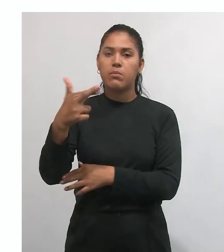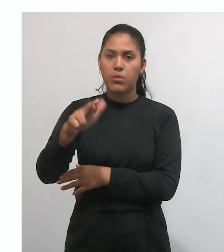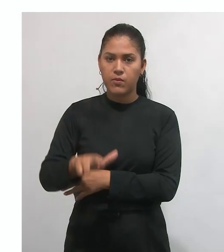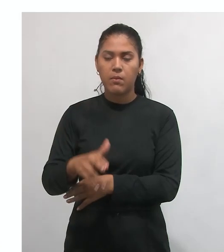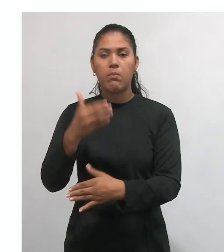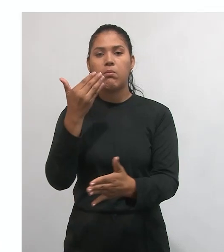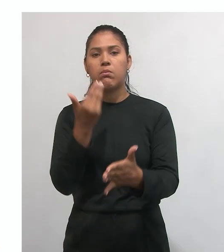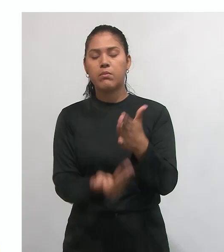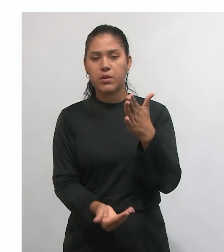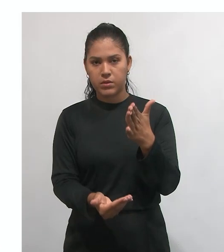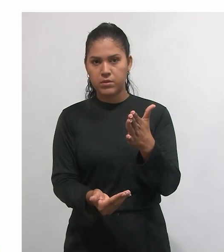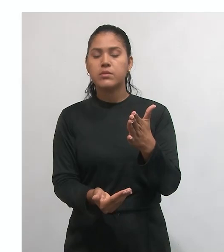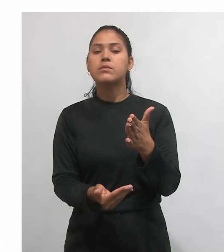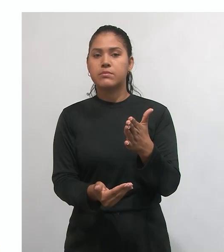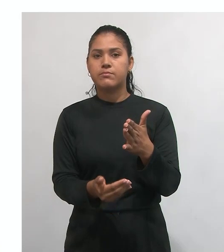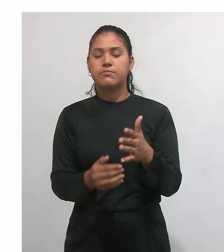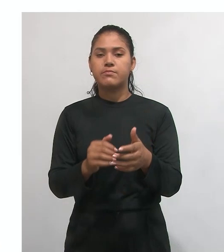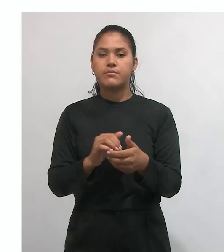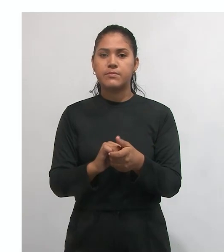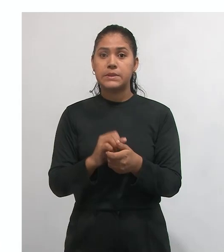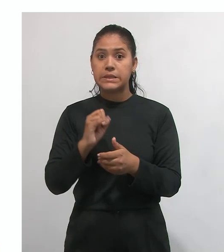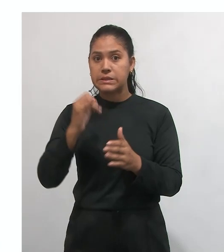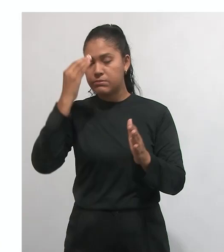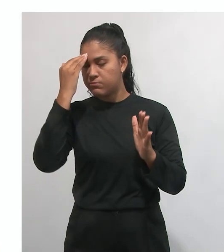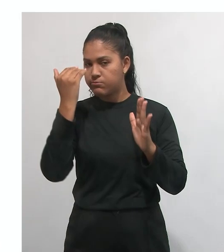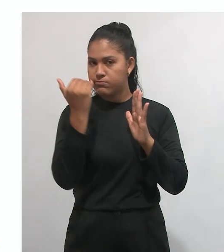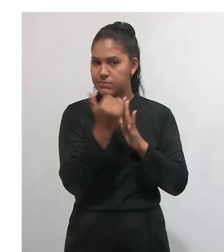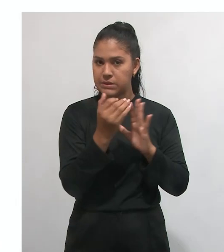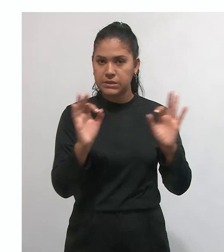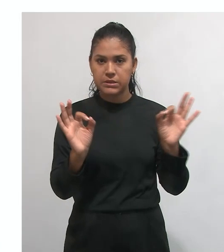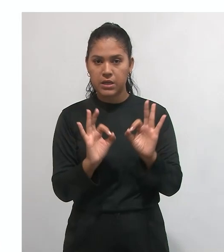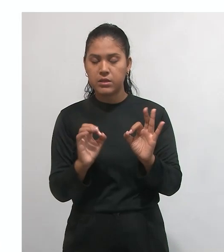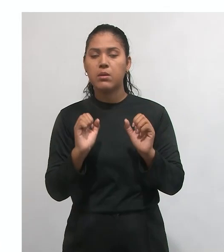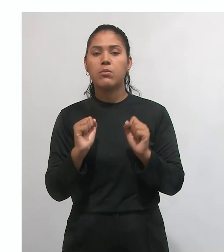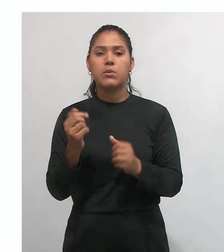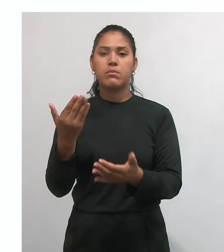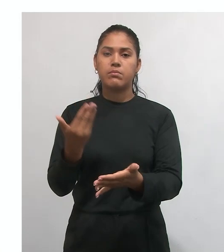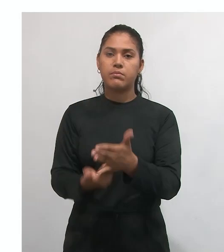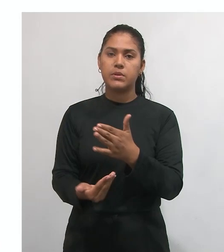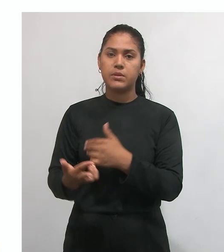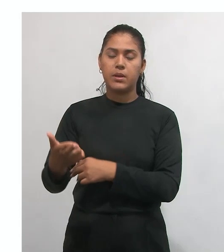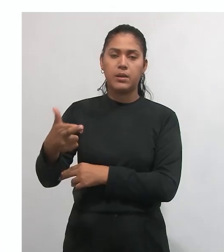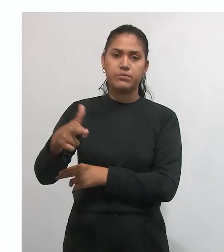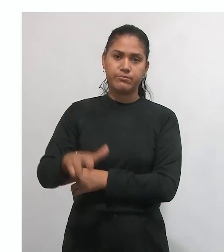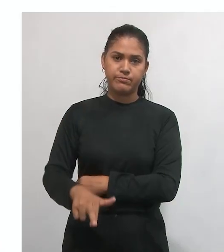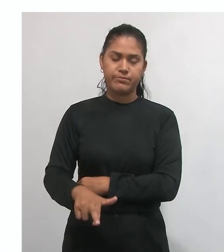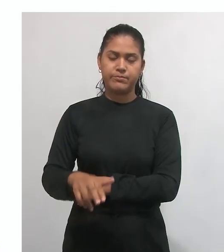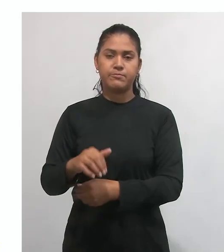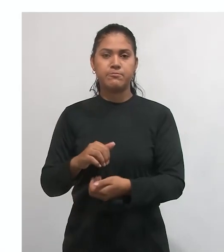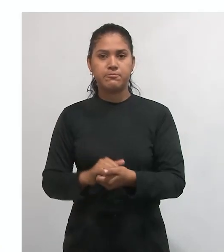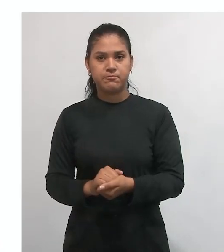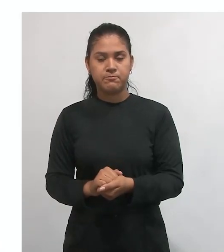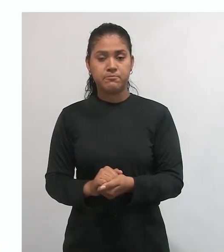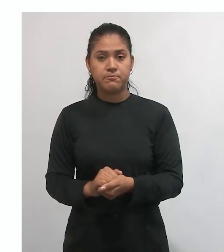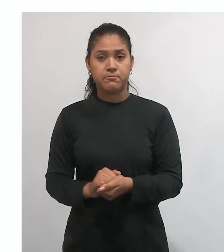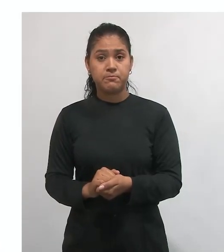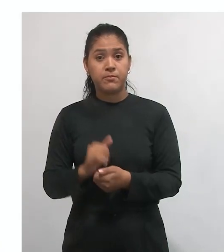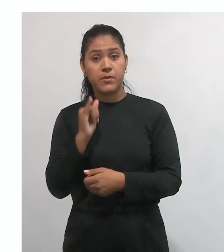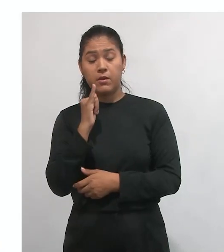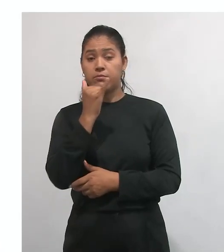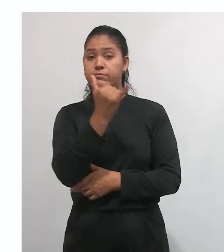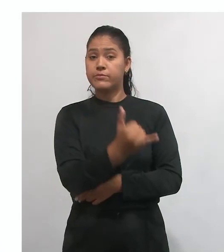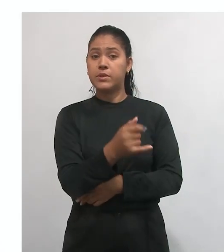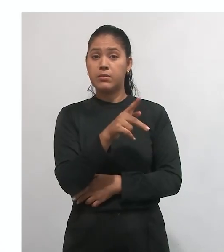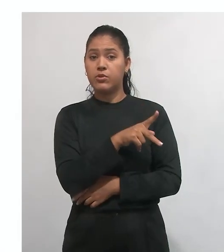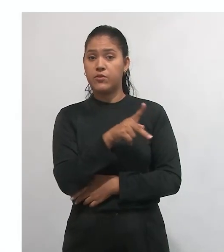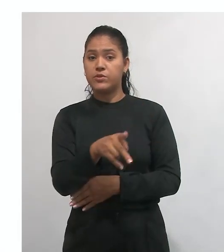a cumprir todas essas solicitações de maneira obrigatória. Comunicar ou justificar